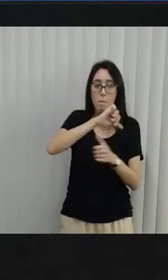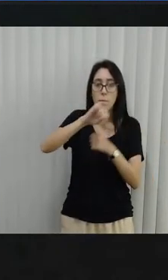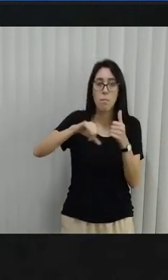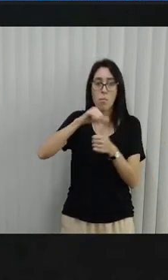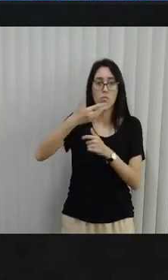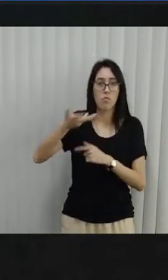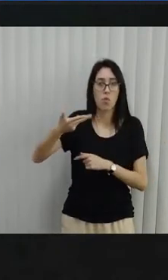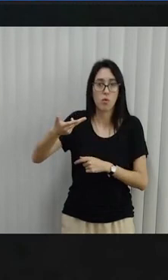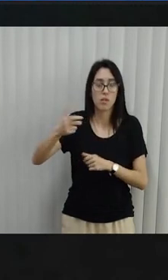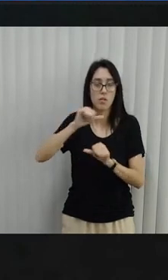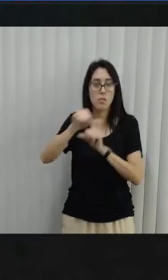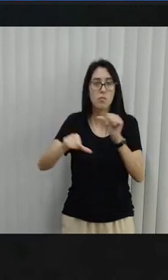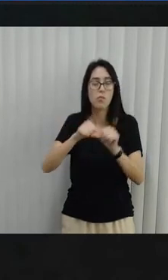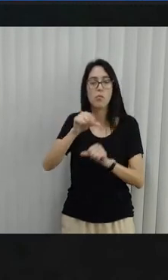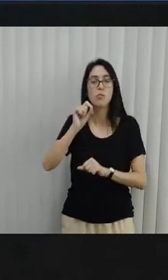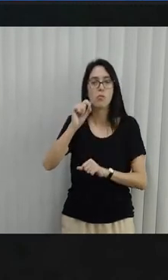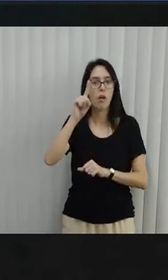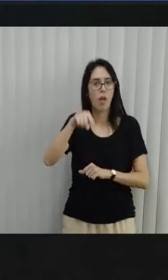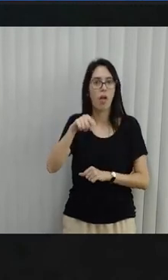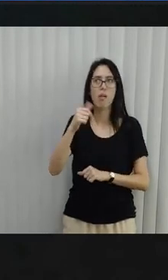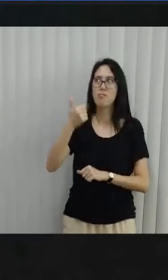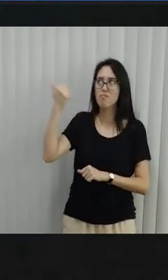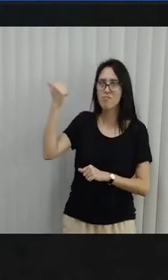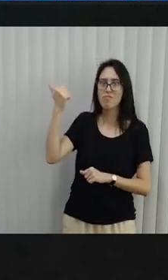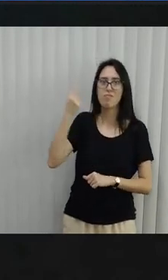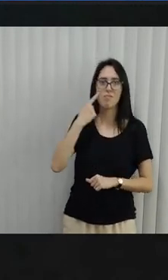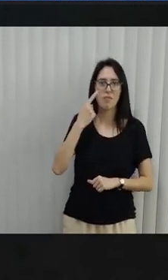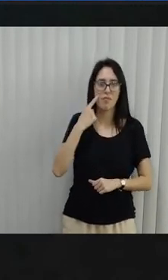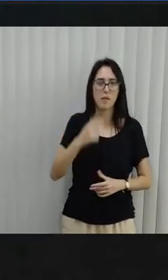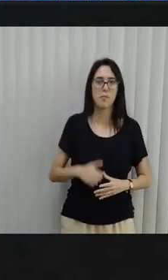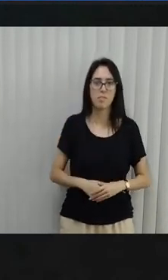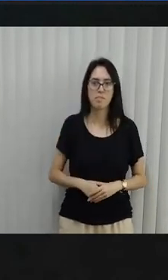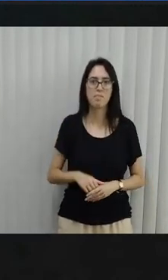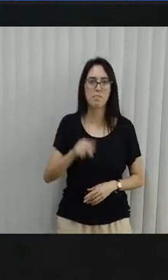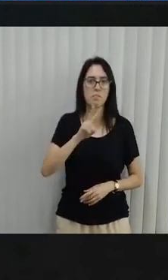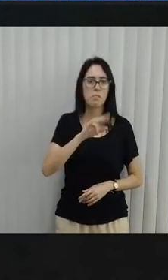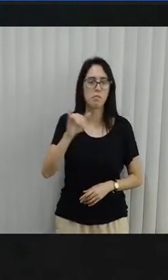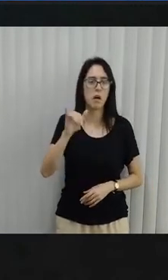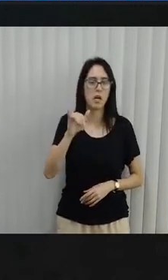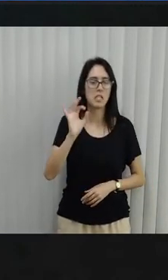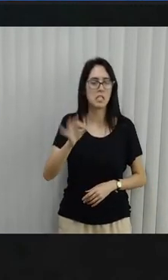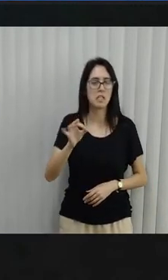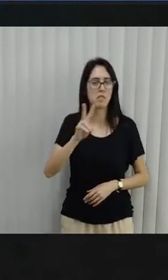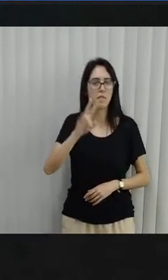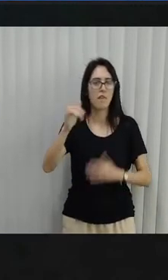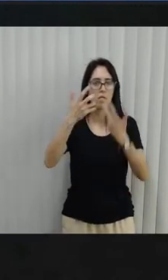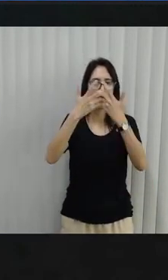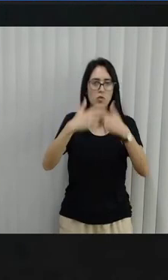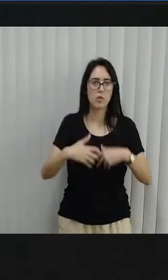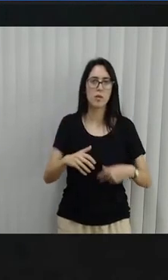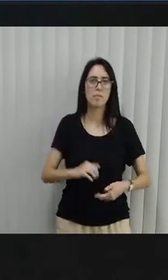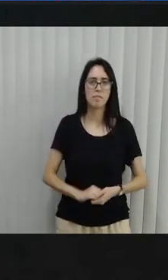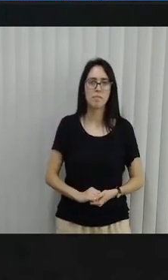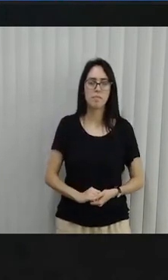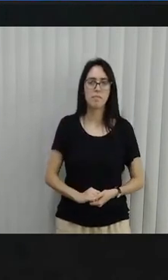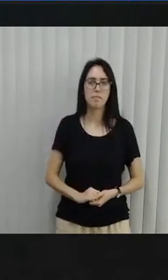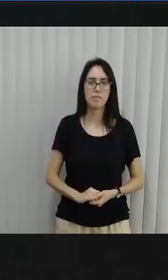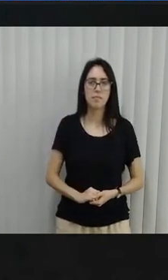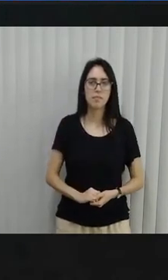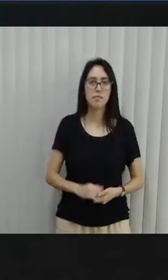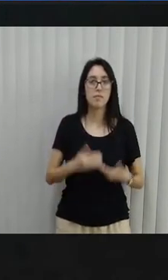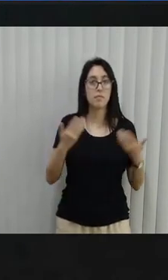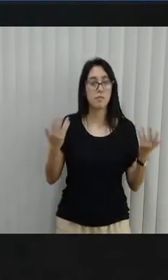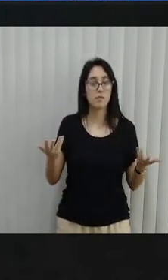né, do meu chão é aqui, ó. Aí para os dois agora ele vai estar certo, ele vai funcionar. Então a principal vantagem é, sempre que a gente